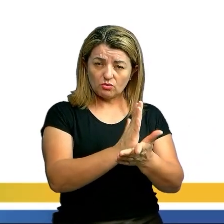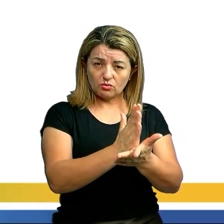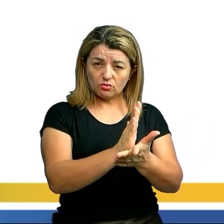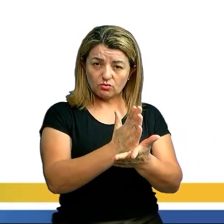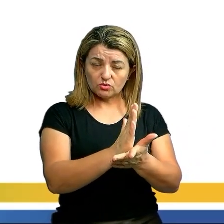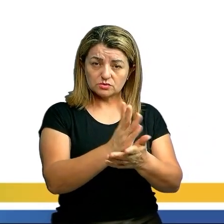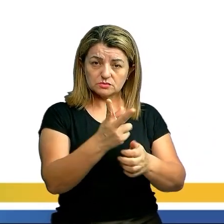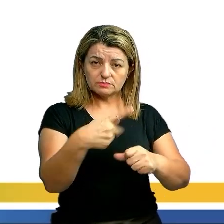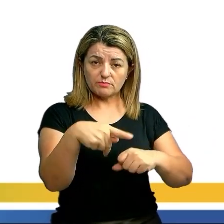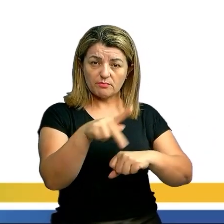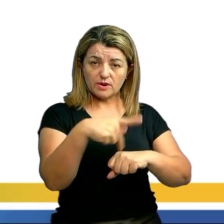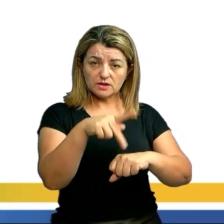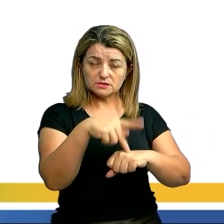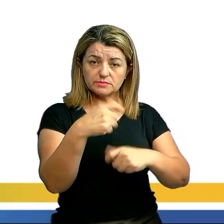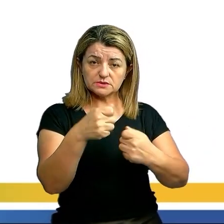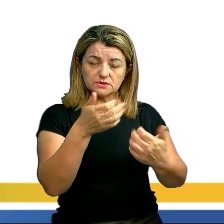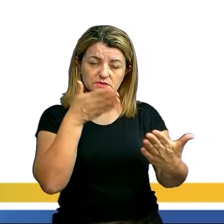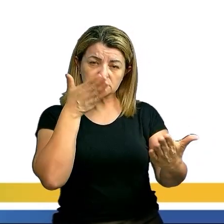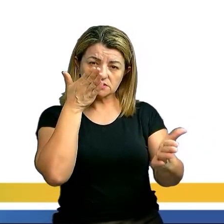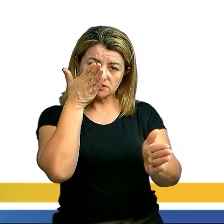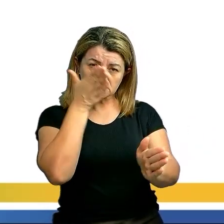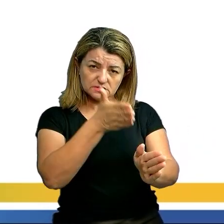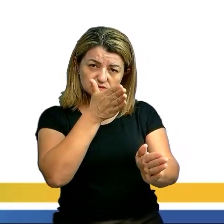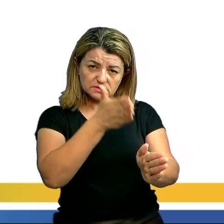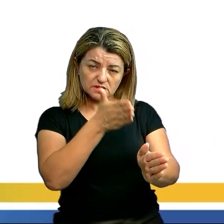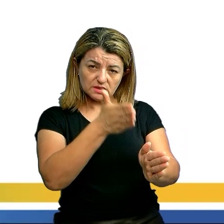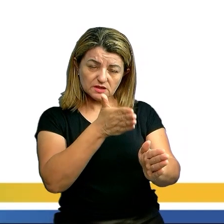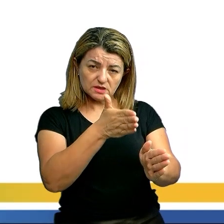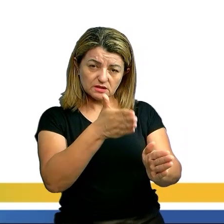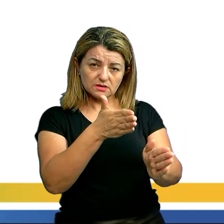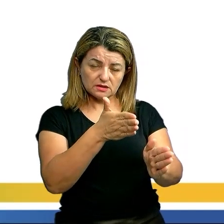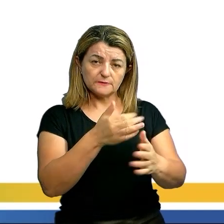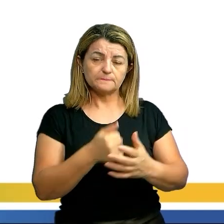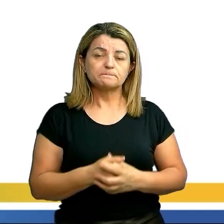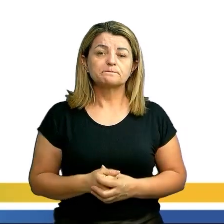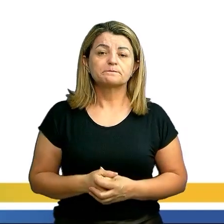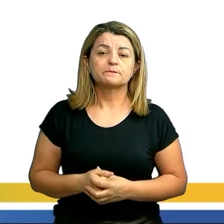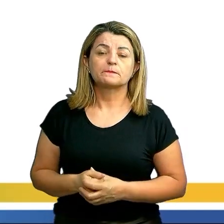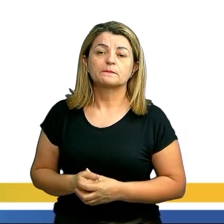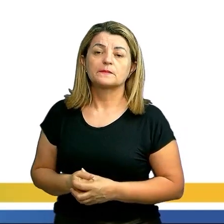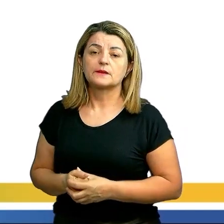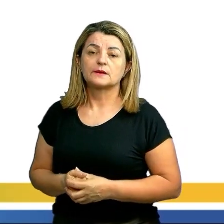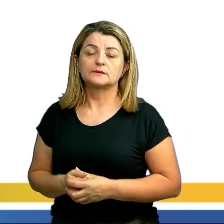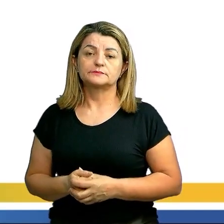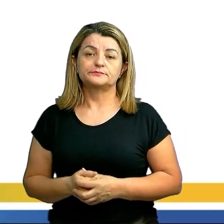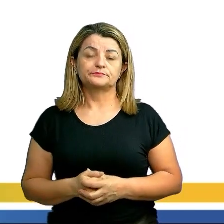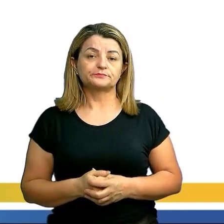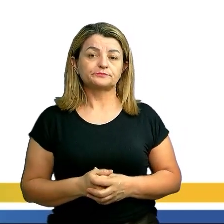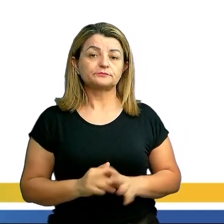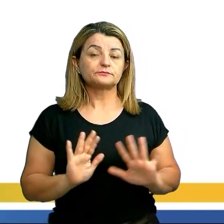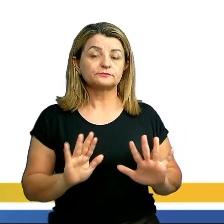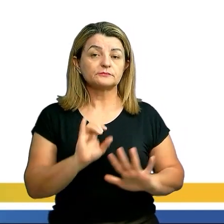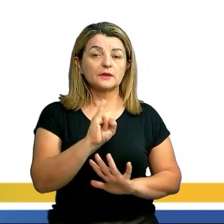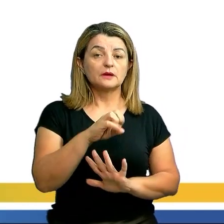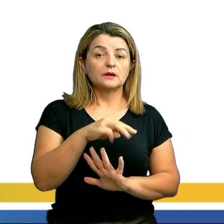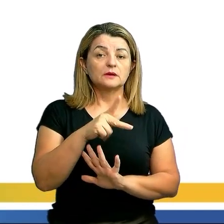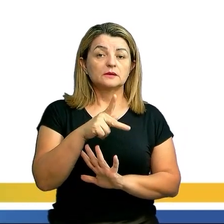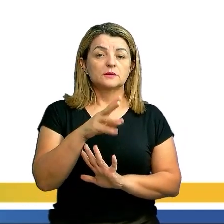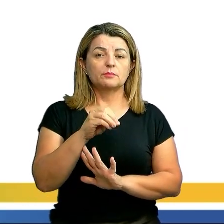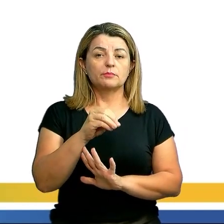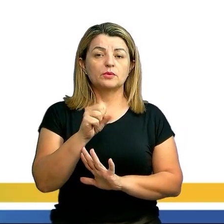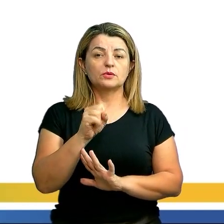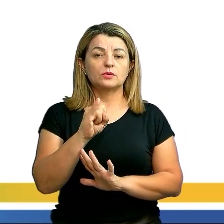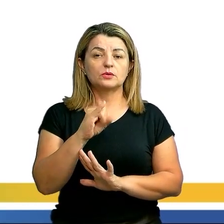que o país deve seguir relacionadas a características, né, a imposições, digamos assim, tá? Essas imposições do FMI são